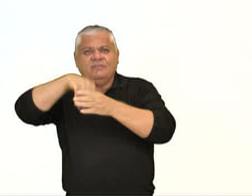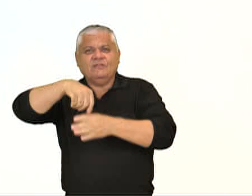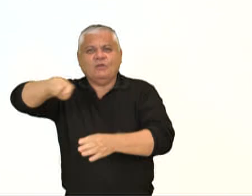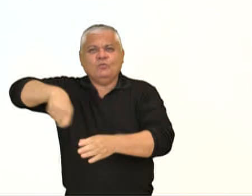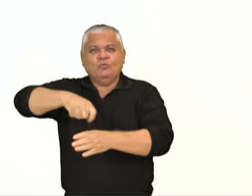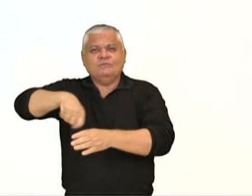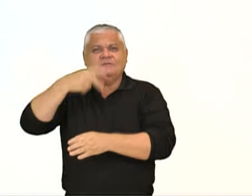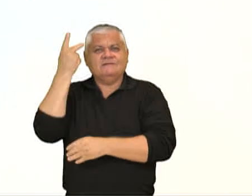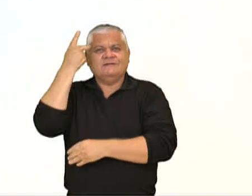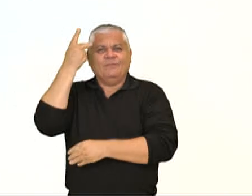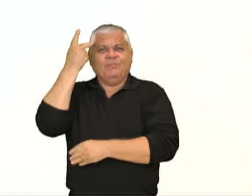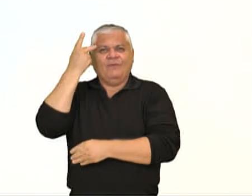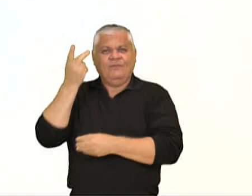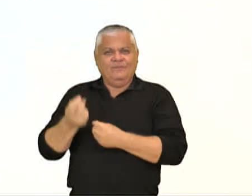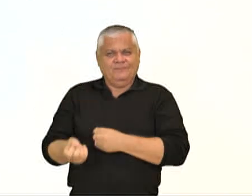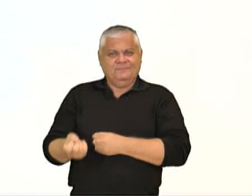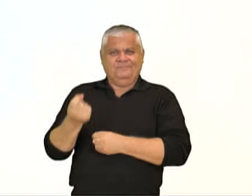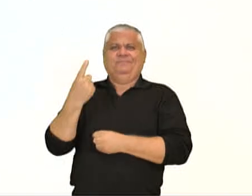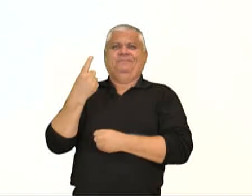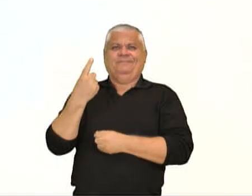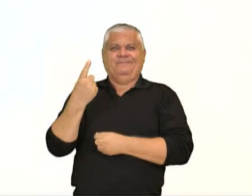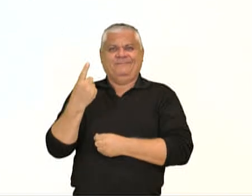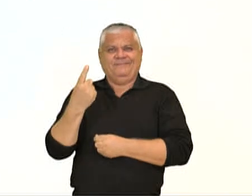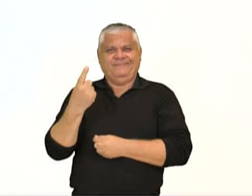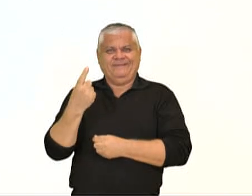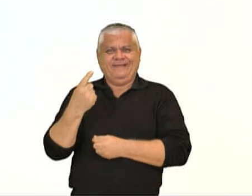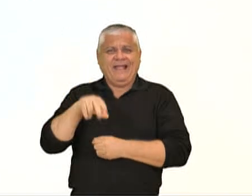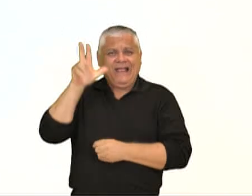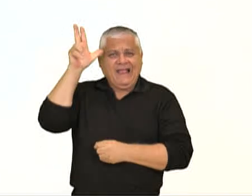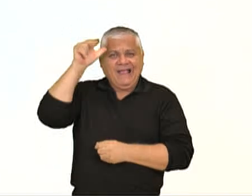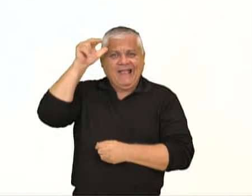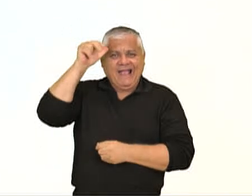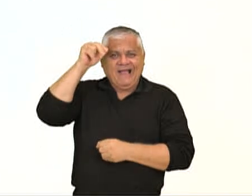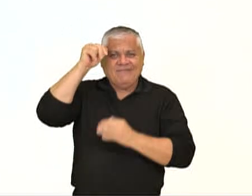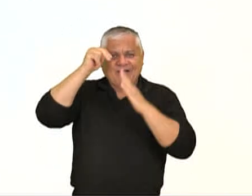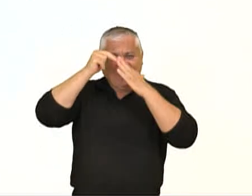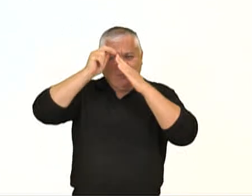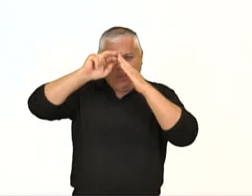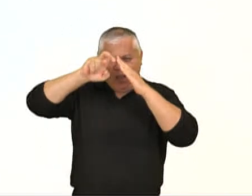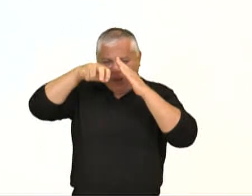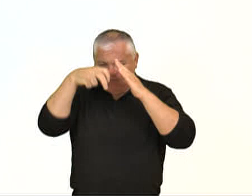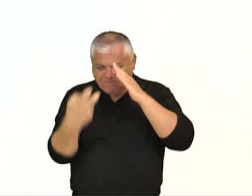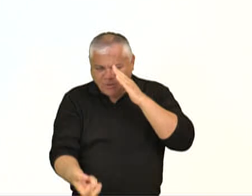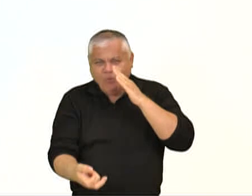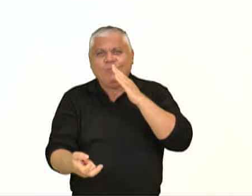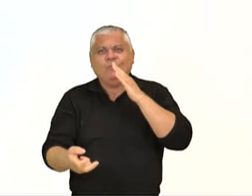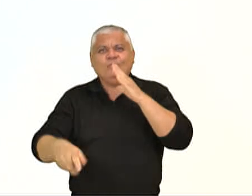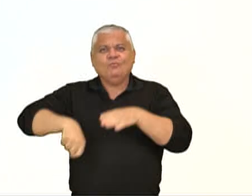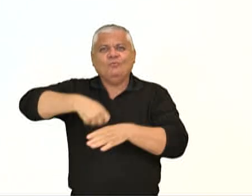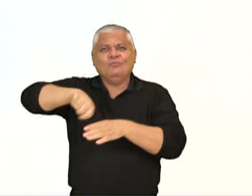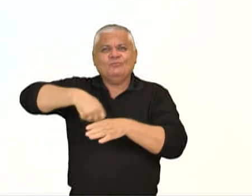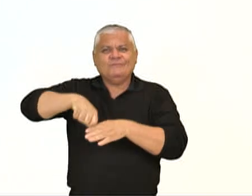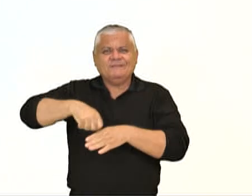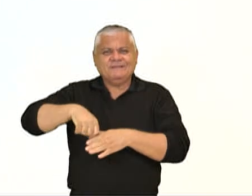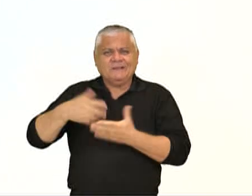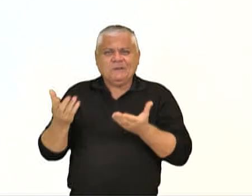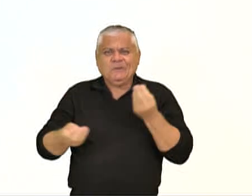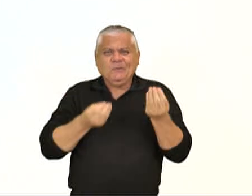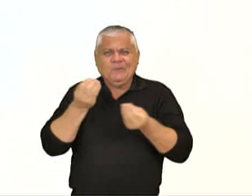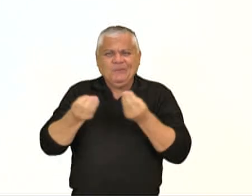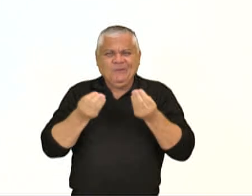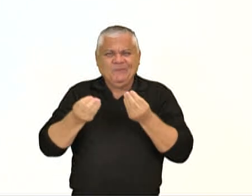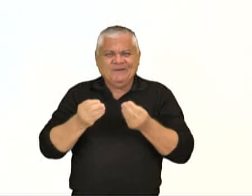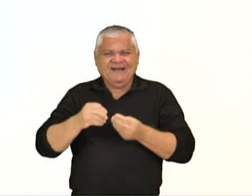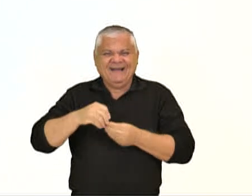Paulo. Viu lá? Cavalo cai de telhado. Será que isso aí tirou o cavalo